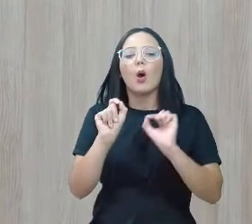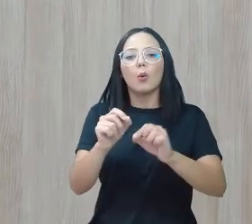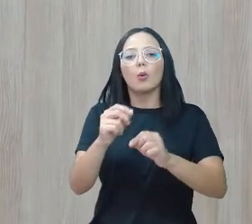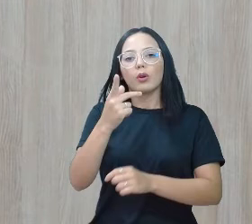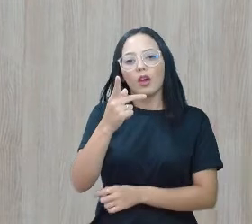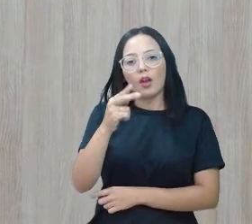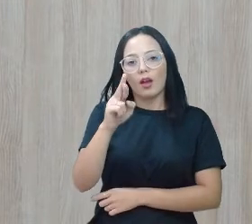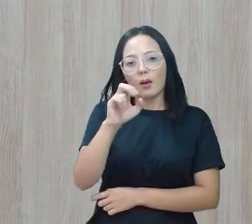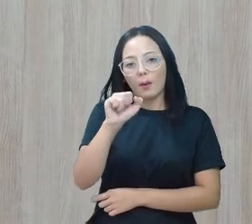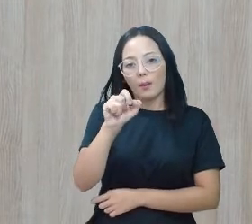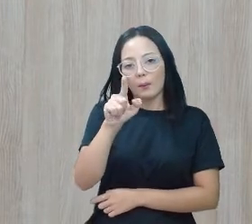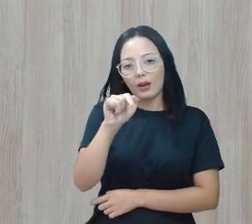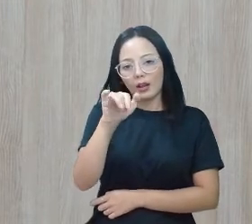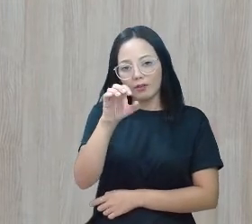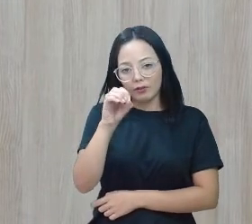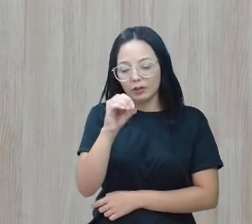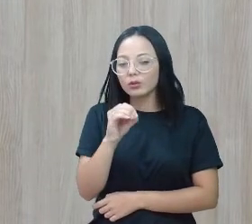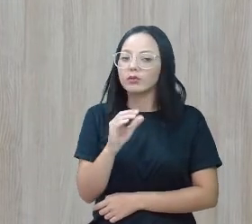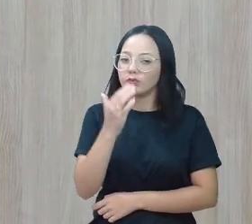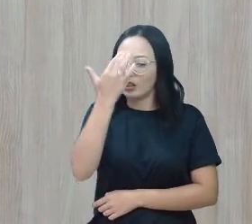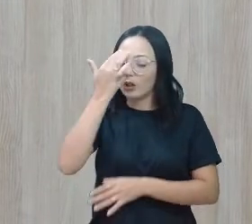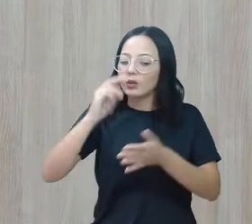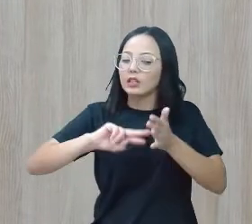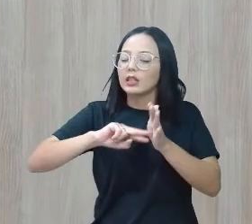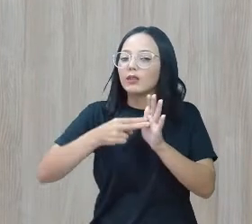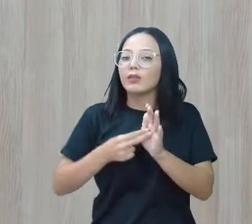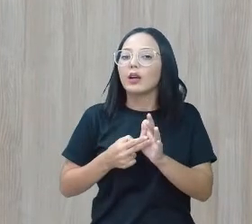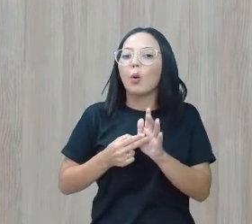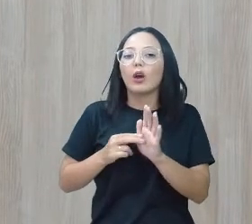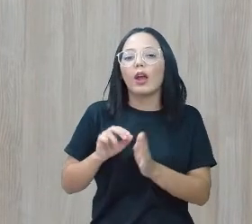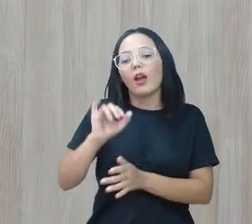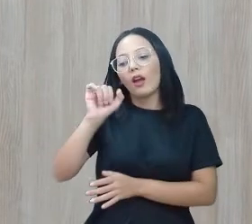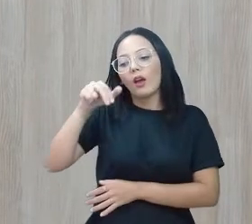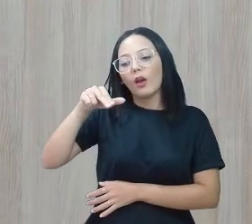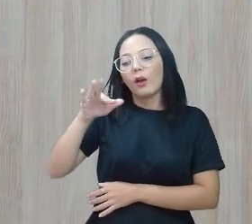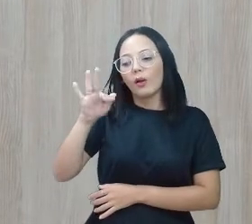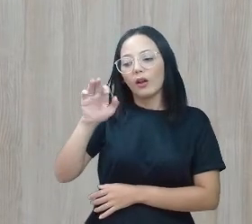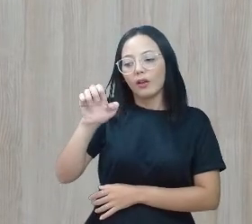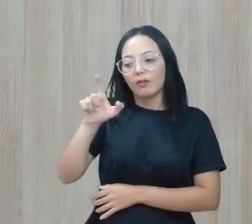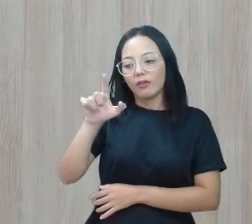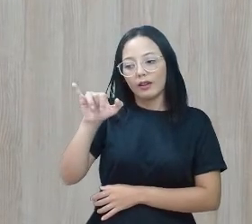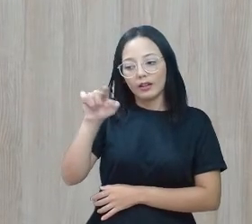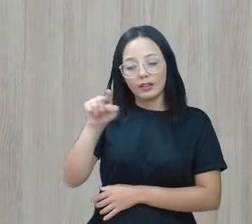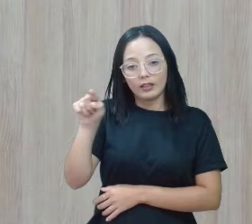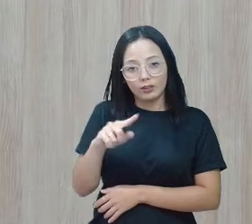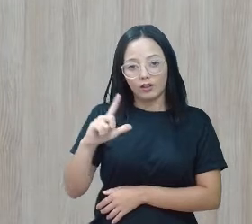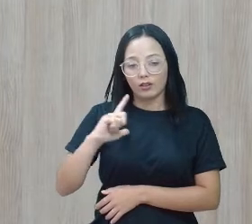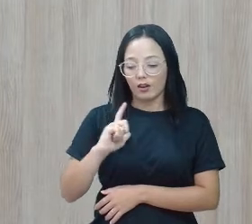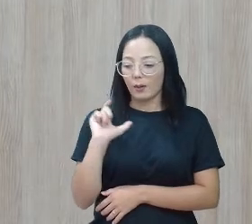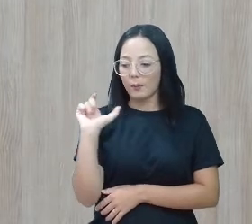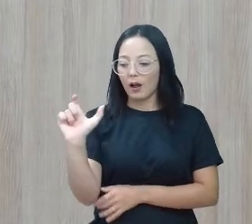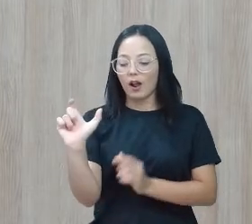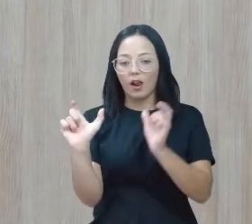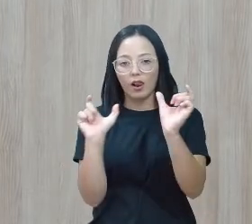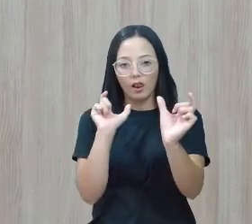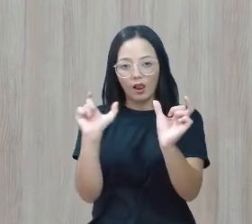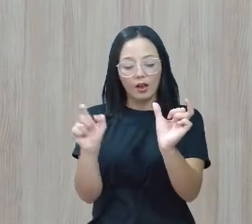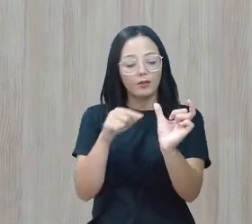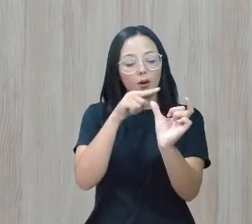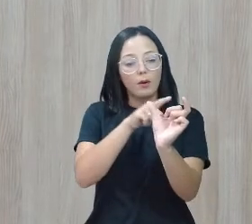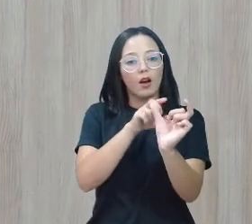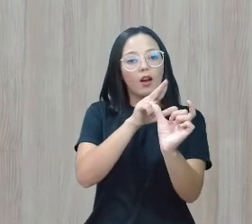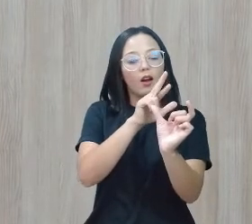fica infeliz. Então, eu tenho uma palavra com radical e tenho uma palavra com